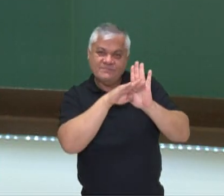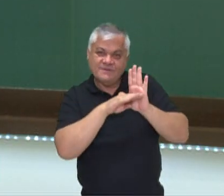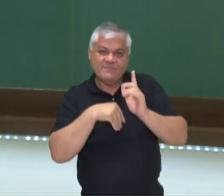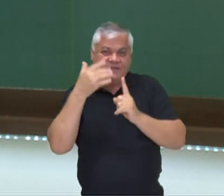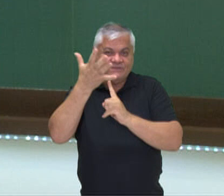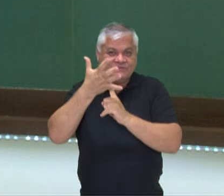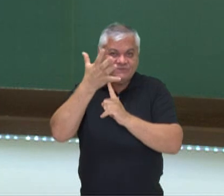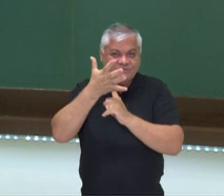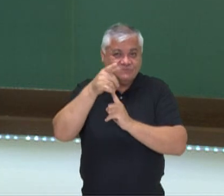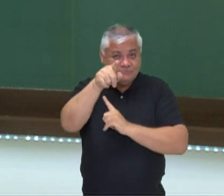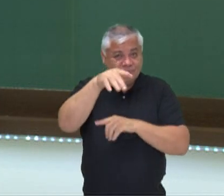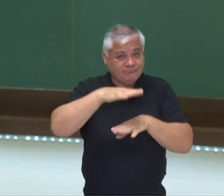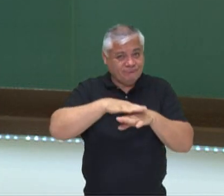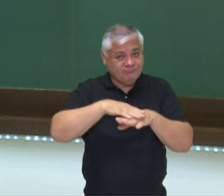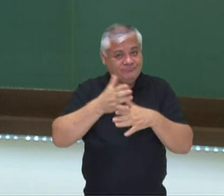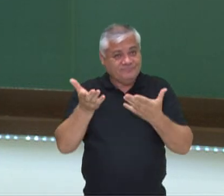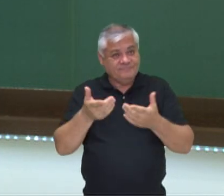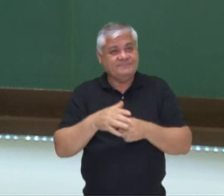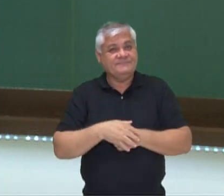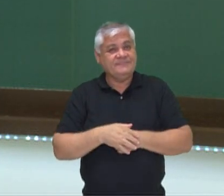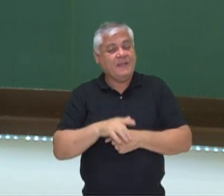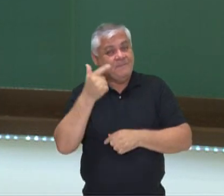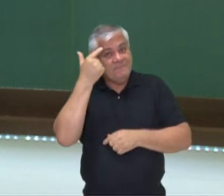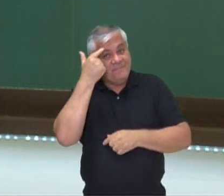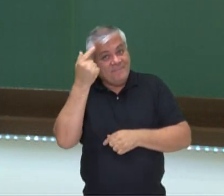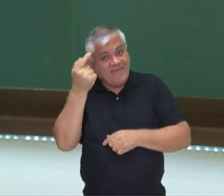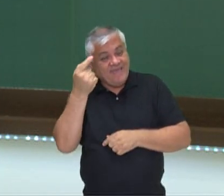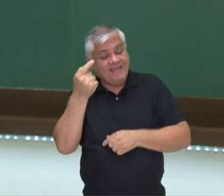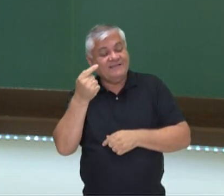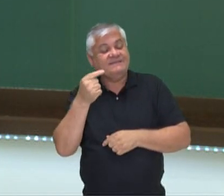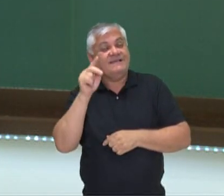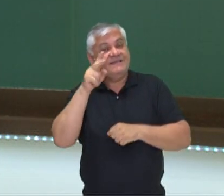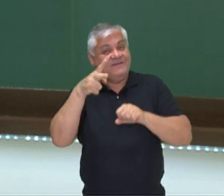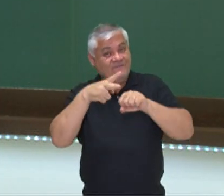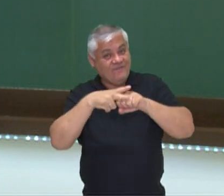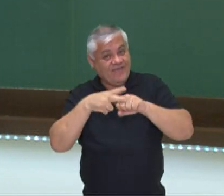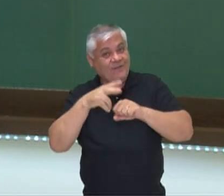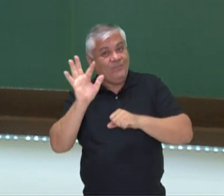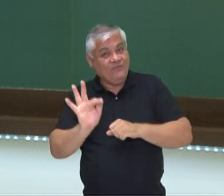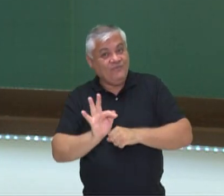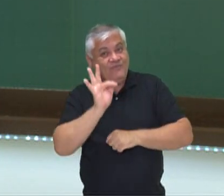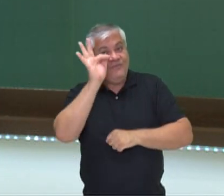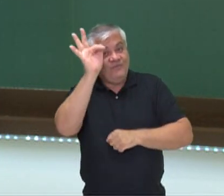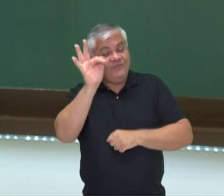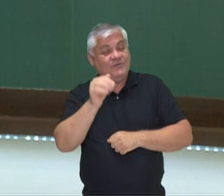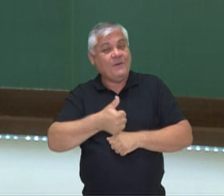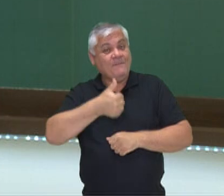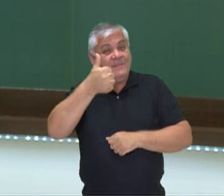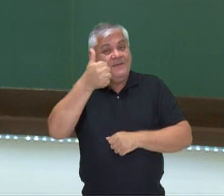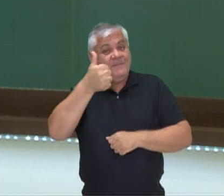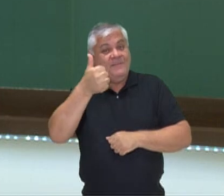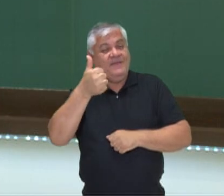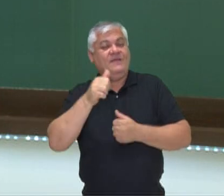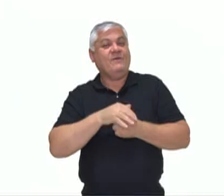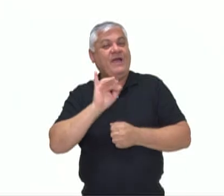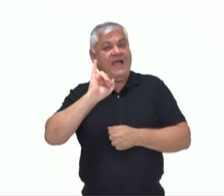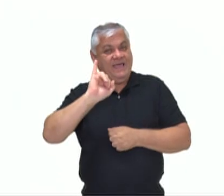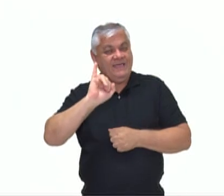discurso? Certamente sim. Então, pense novamente em sentenças no futuro em primeira pessoa do